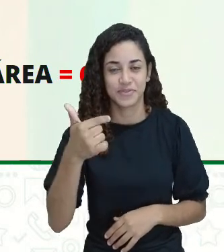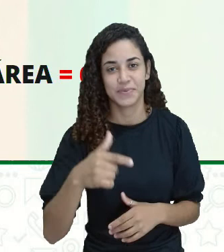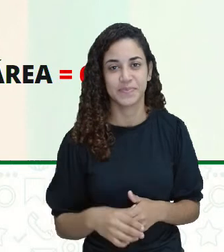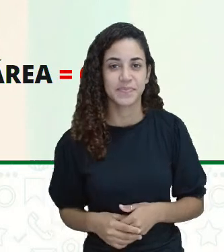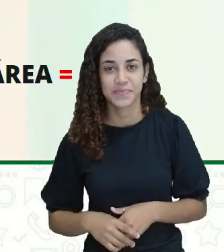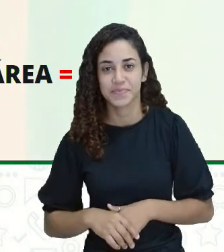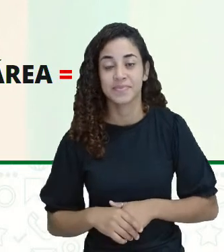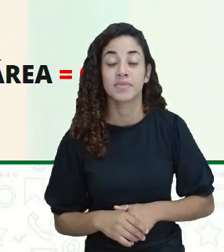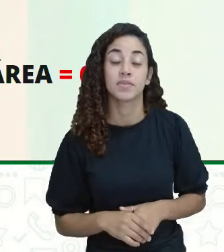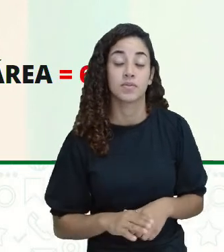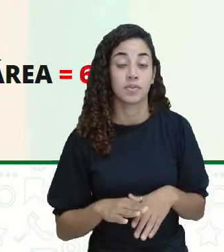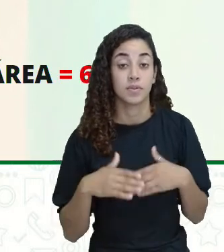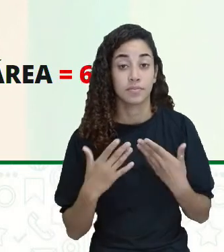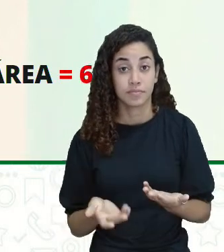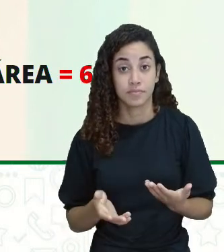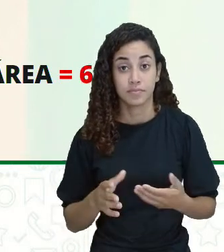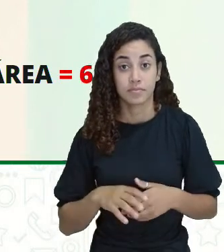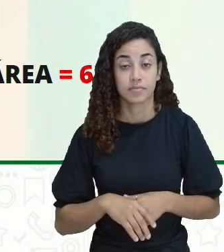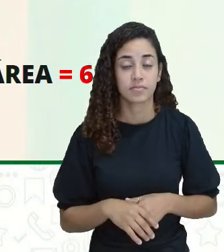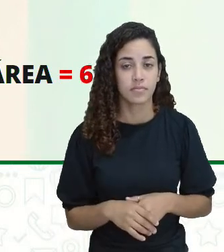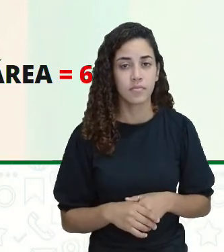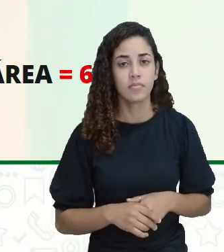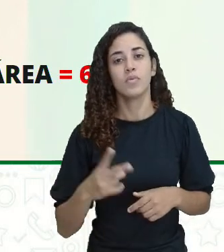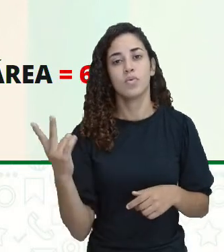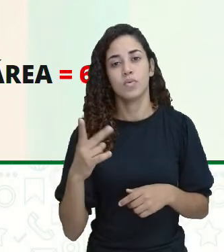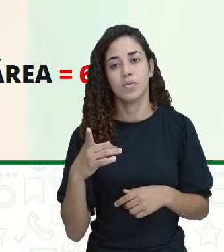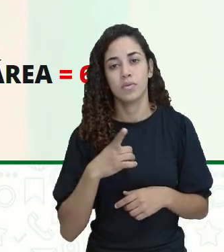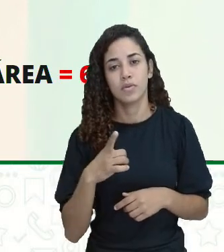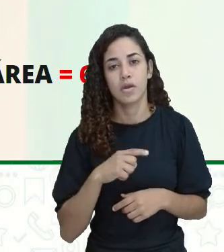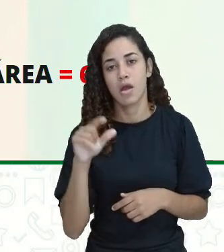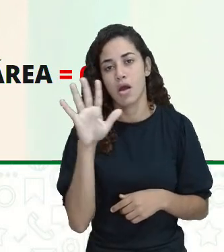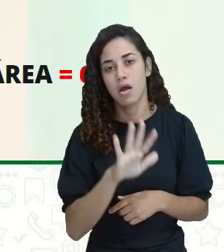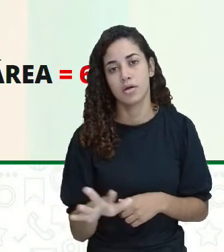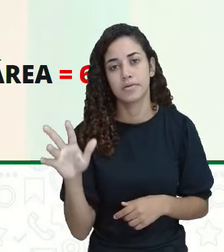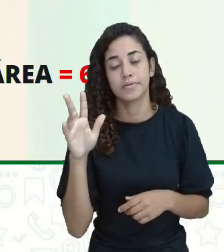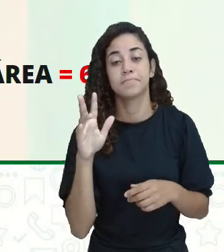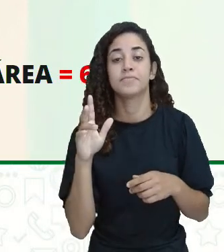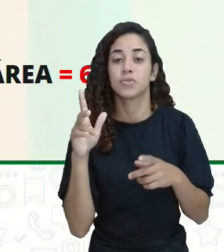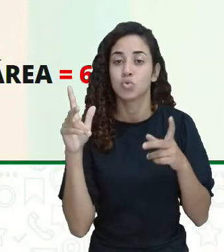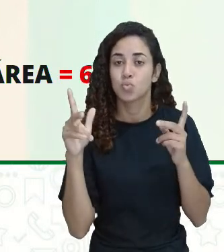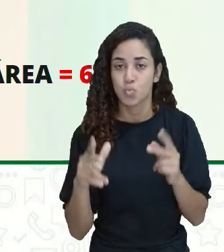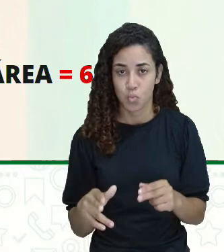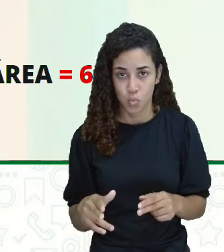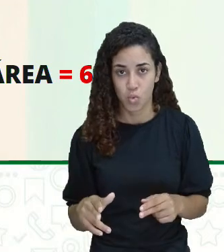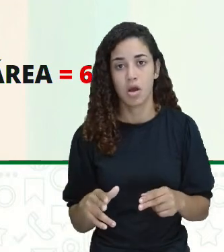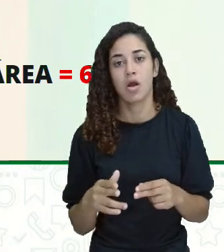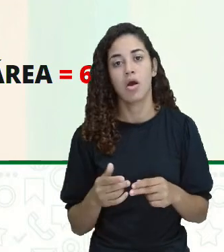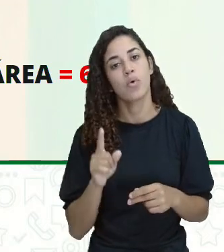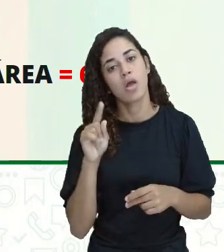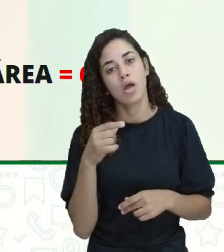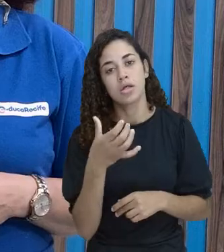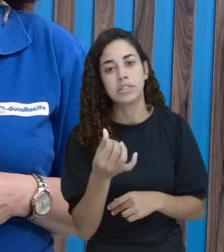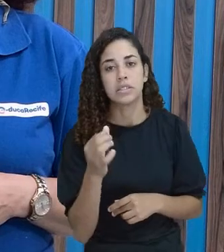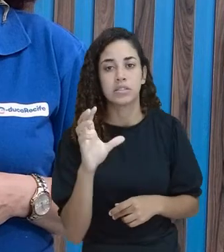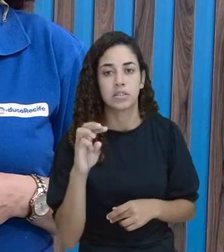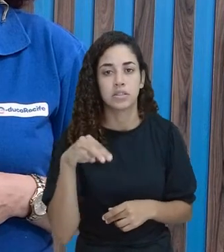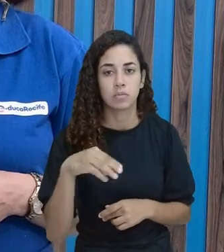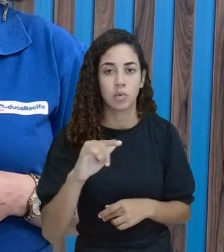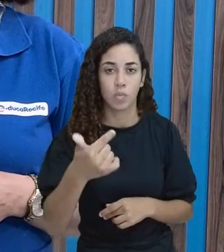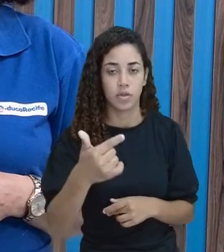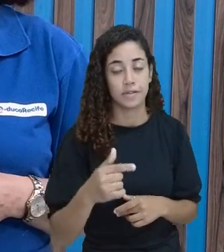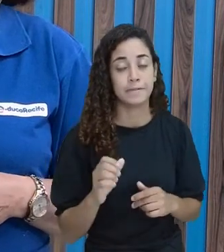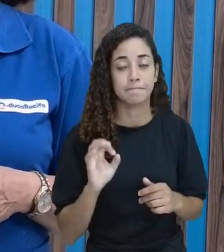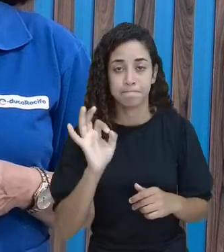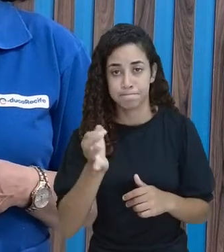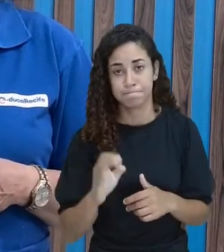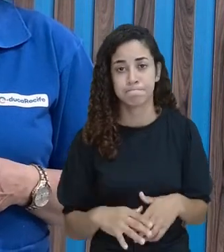Ou seja, os dois têm a mesma área e eles têm como área 6 centímetros quadrados.